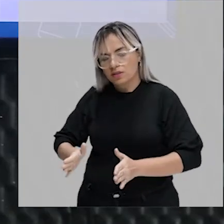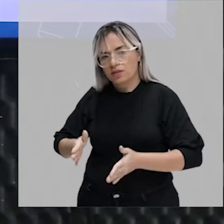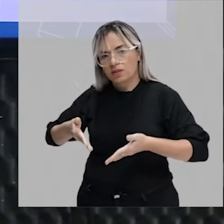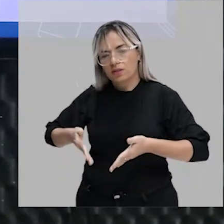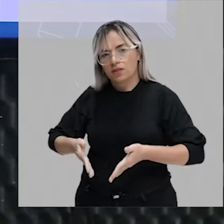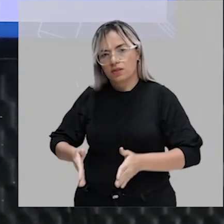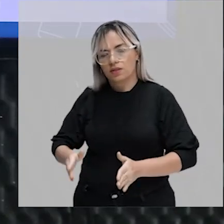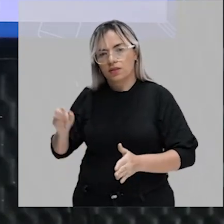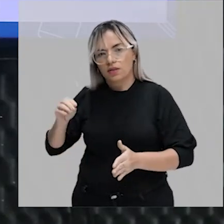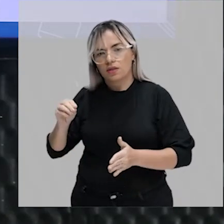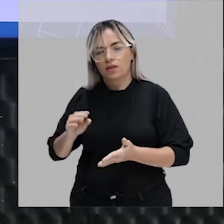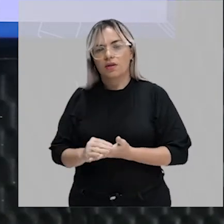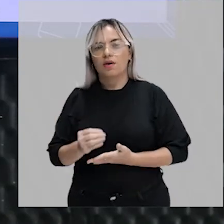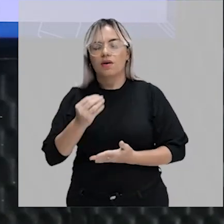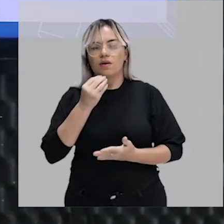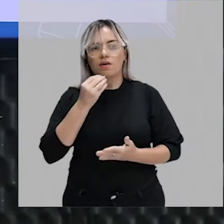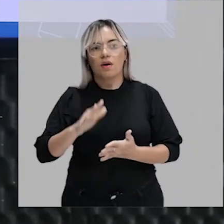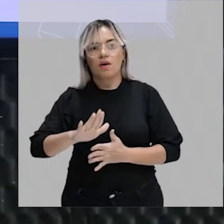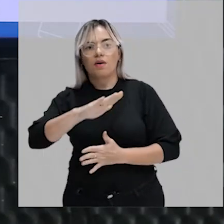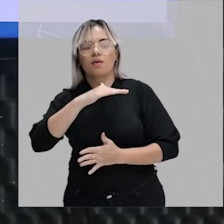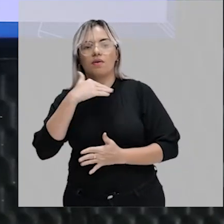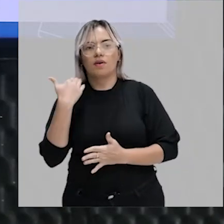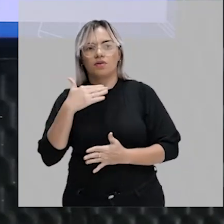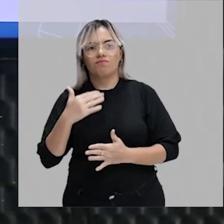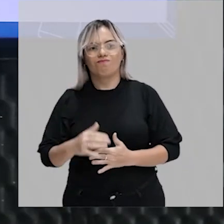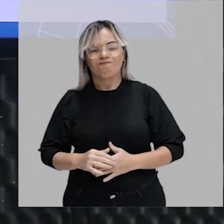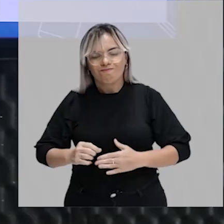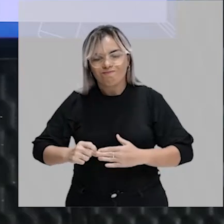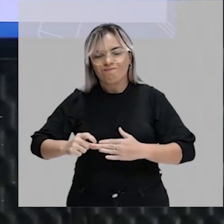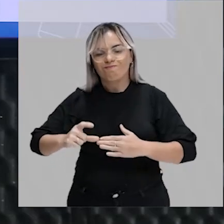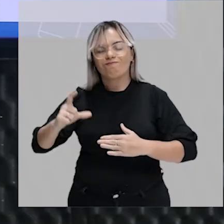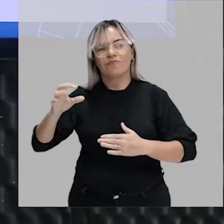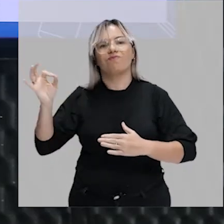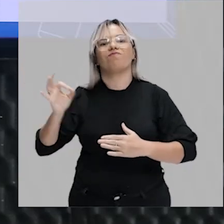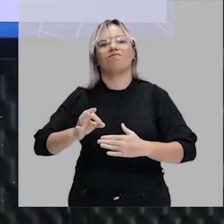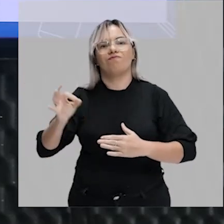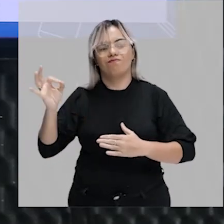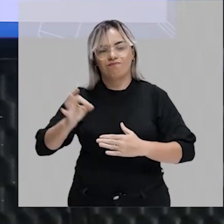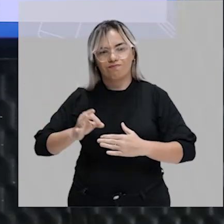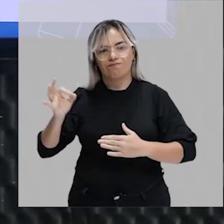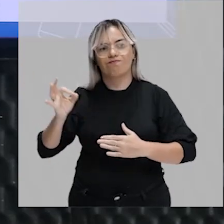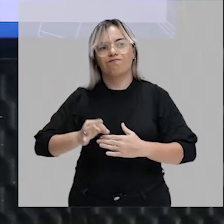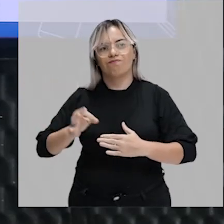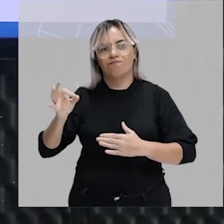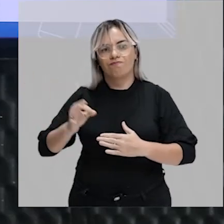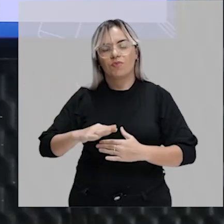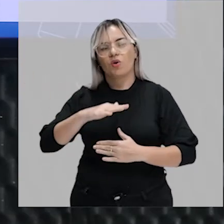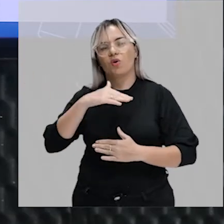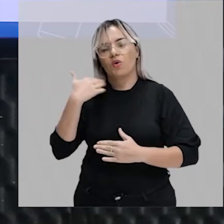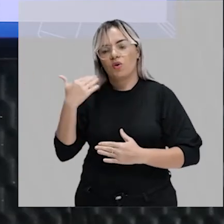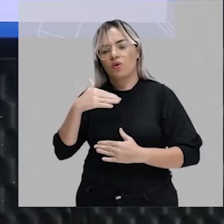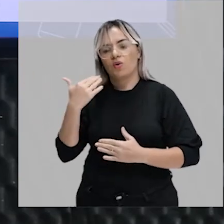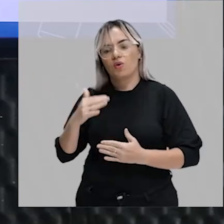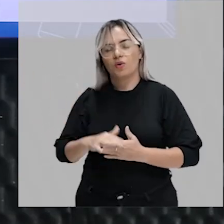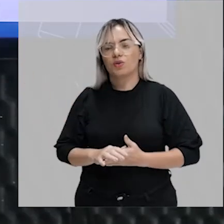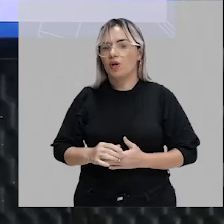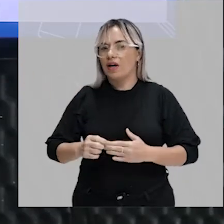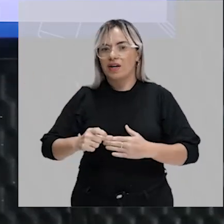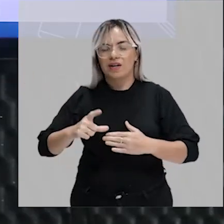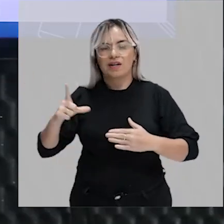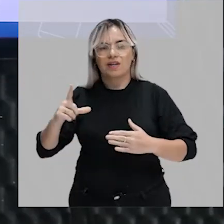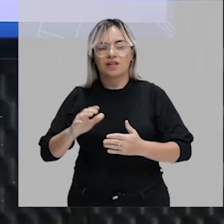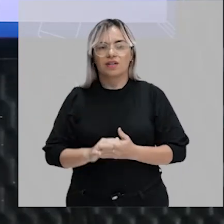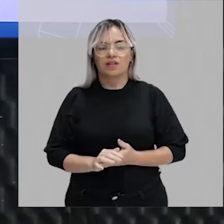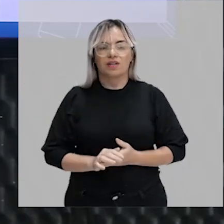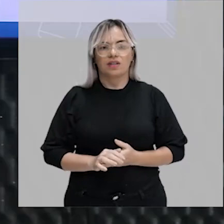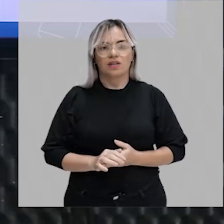a probabilidade dele morrer vai ser muito grande, ele nem vai sobreviver, tá? Se ele viver muito, ele não chega